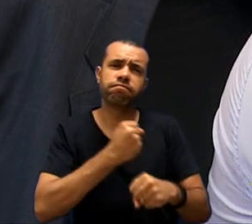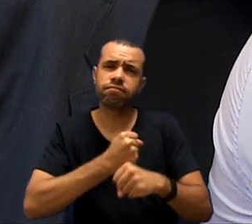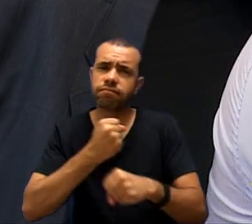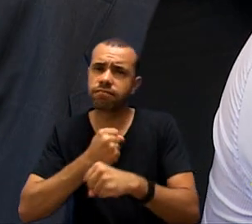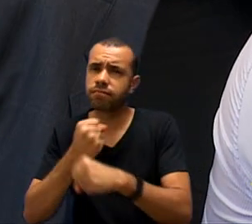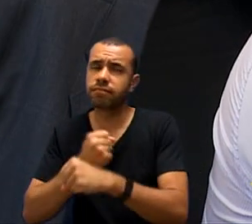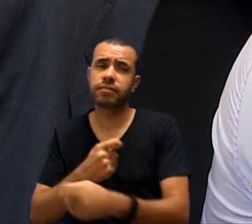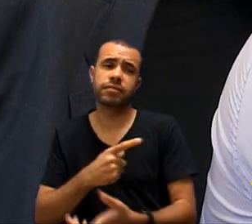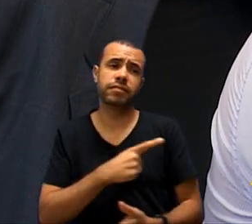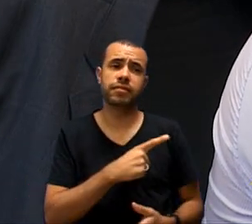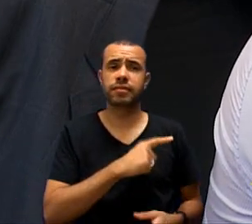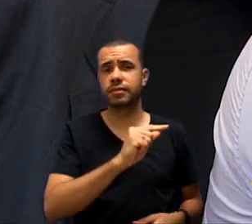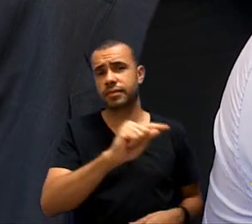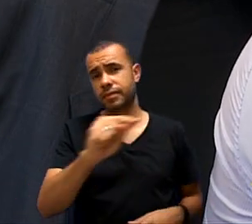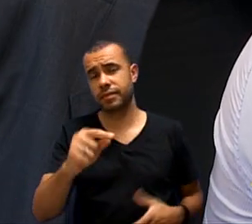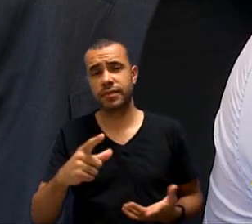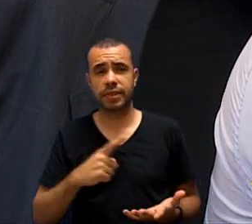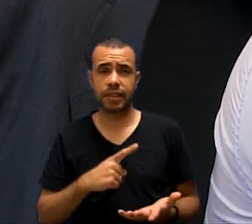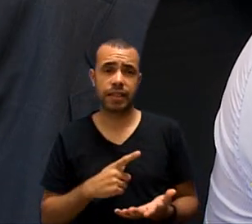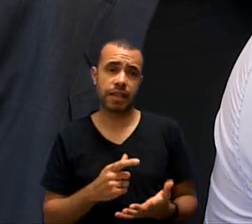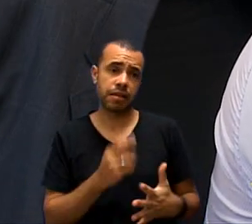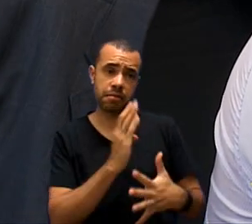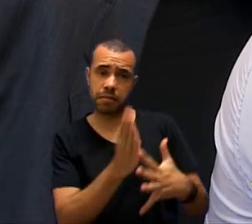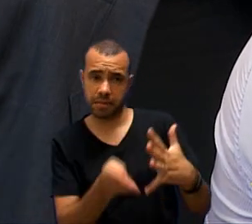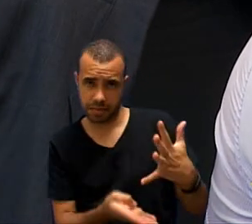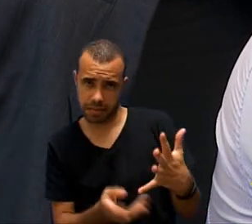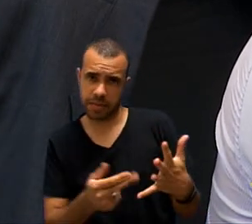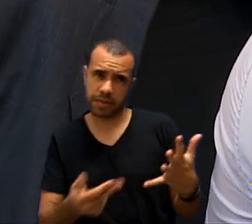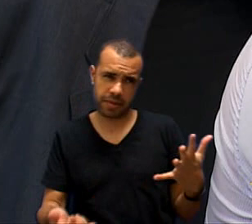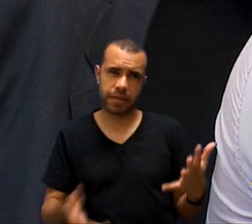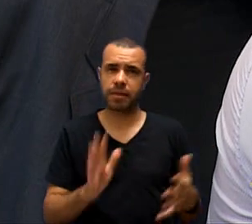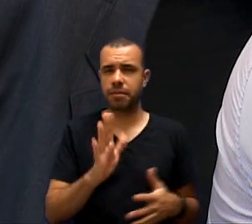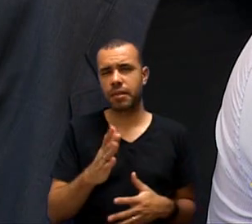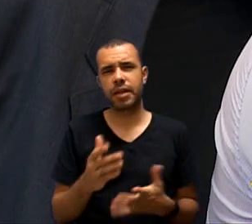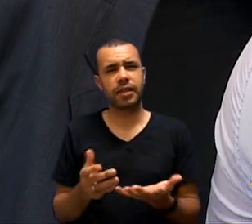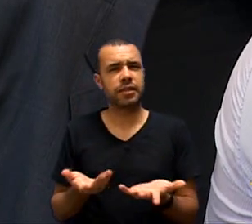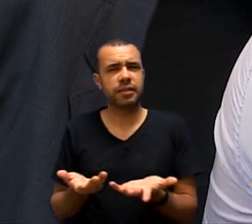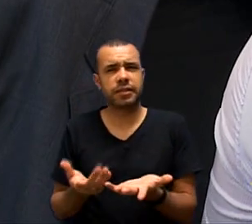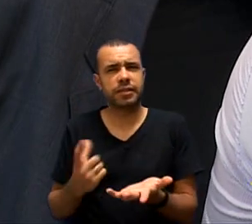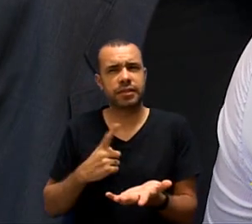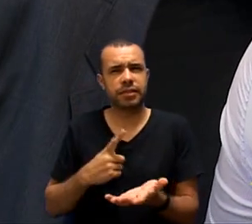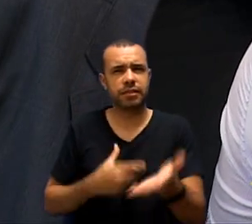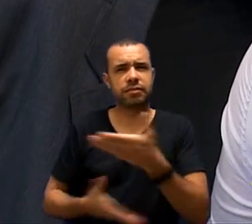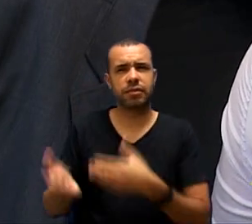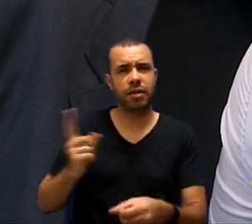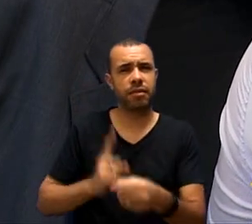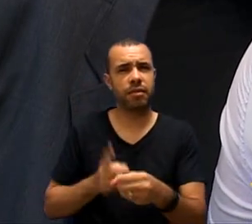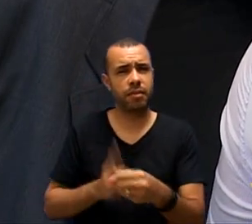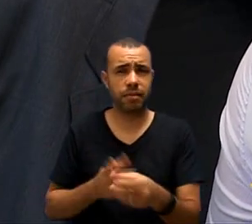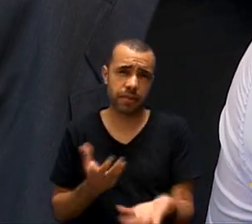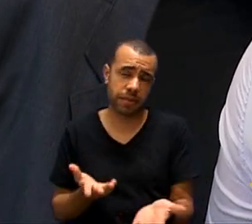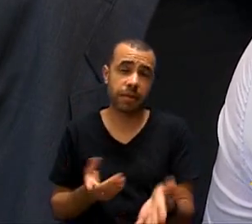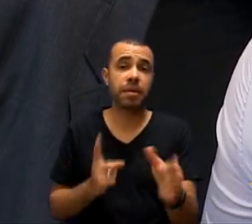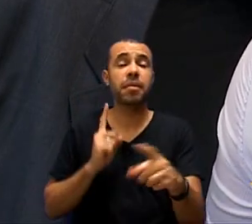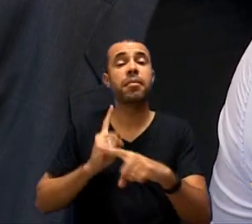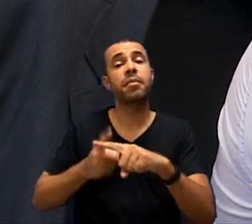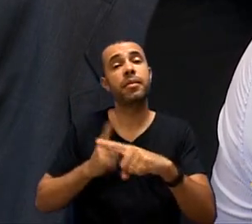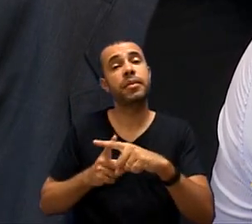terão contrapartida, mesmo que financiada, obrigatoriamente terão contrapartida no municipal. Estou perguntando isso porque é o